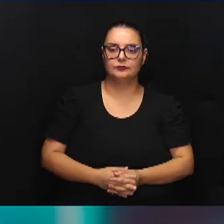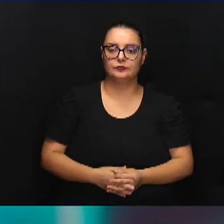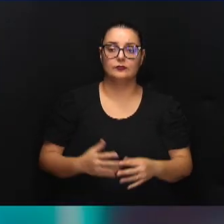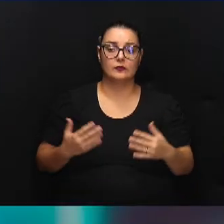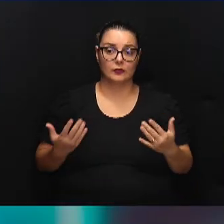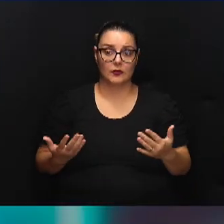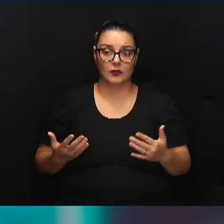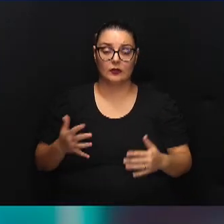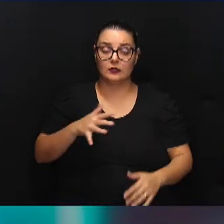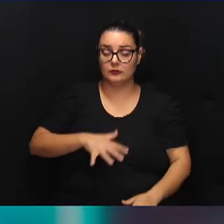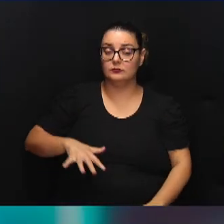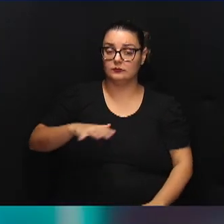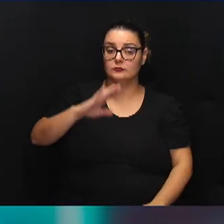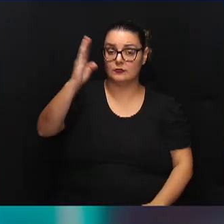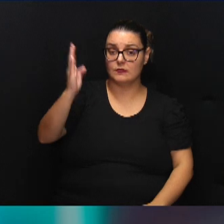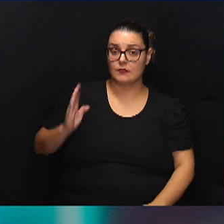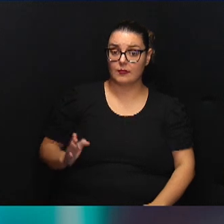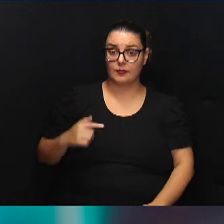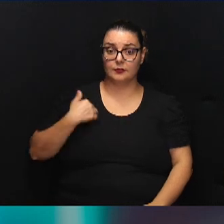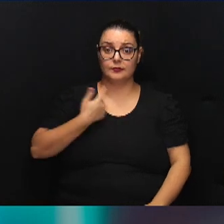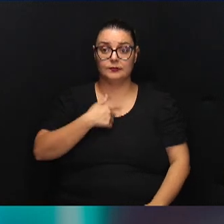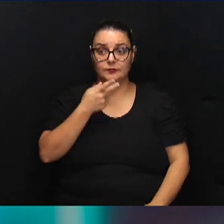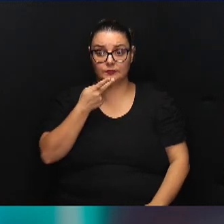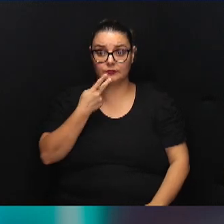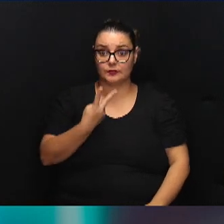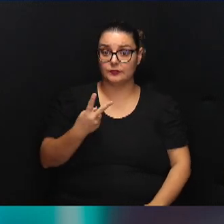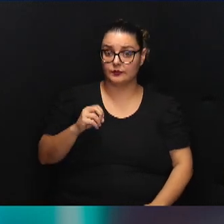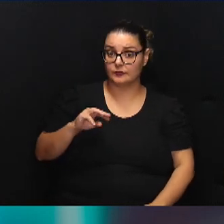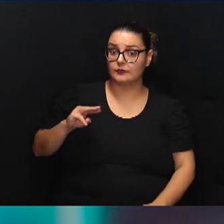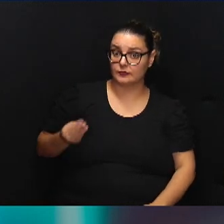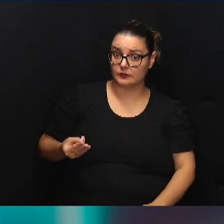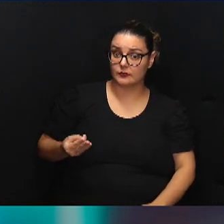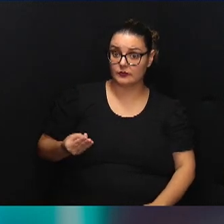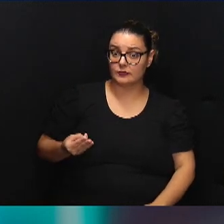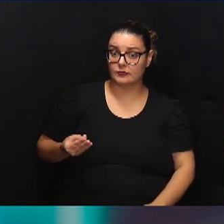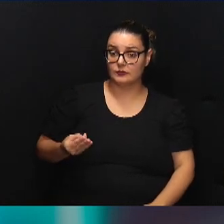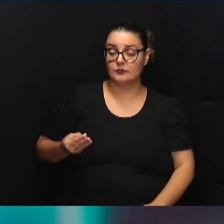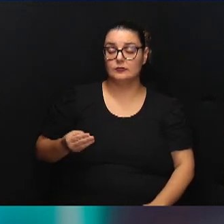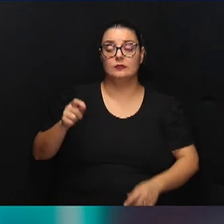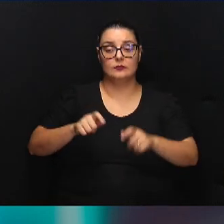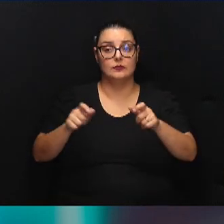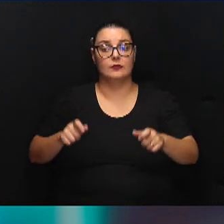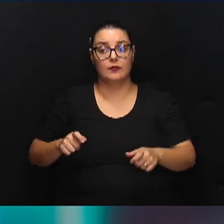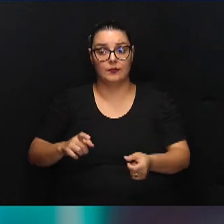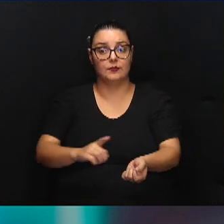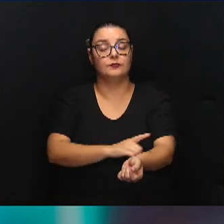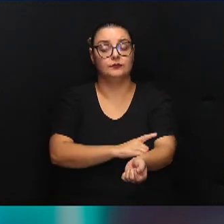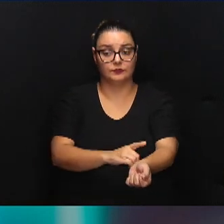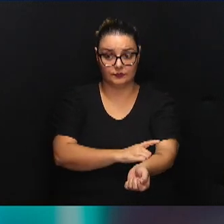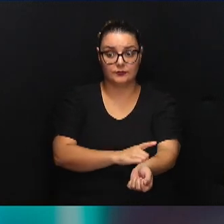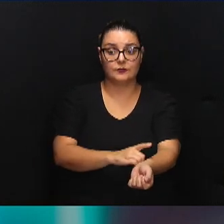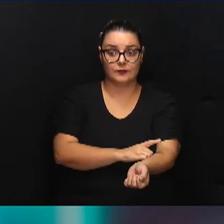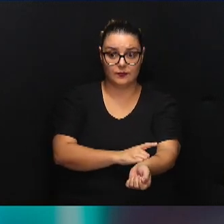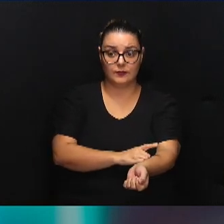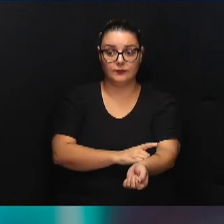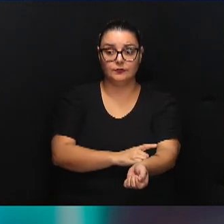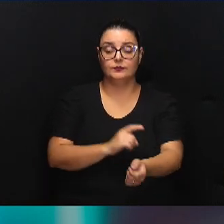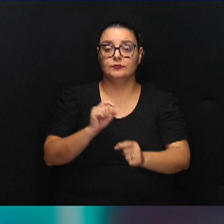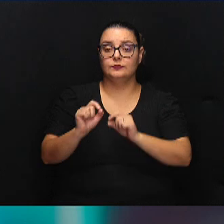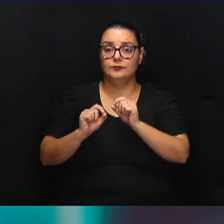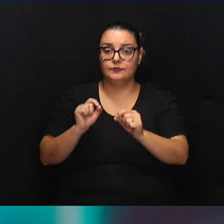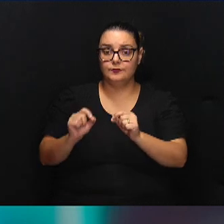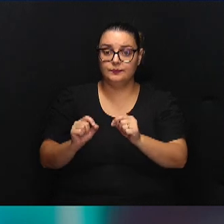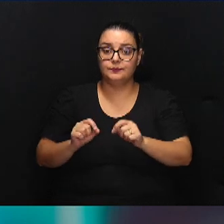Então, no cenário brasileiro, nós estamos falando de 20 milhões de pessoas com diabetes, sendo que